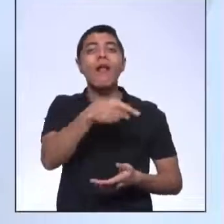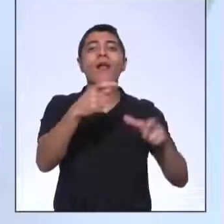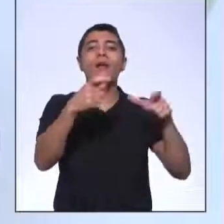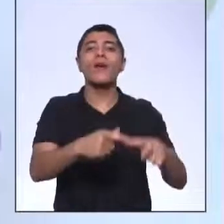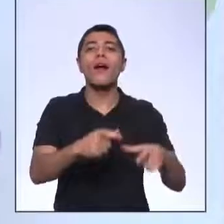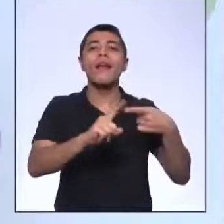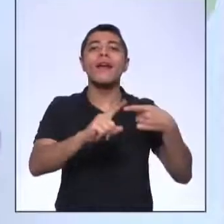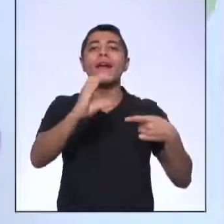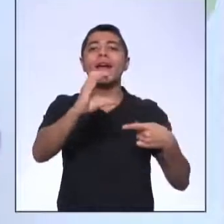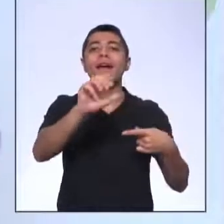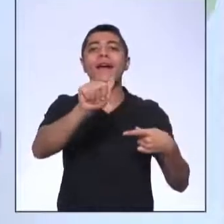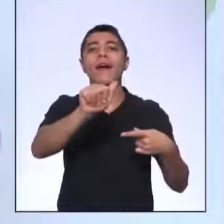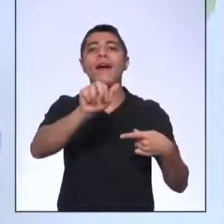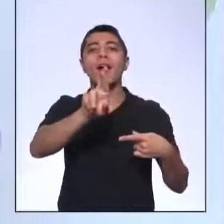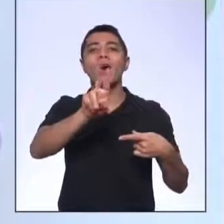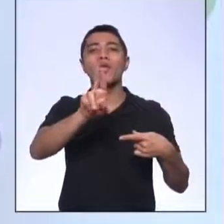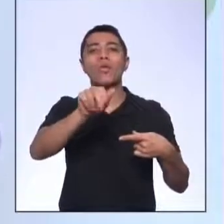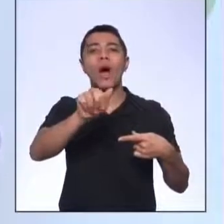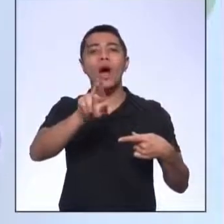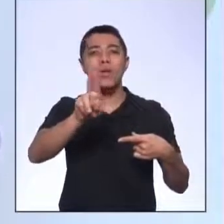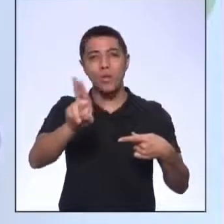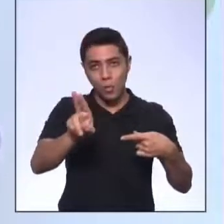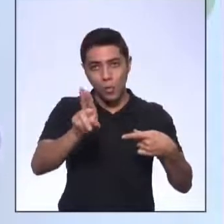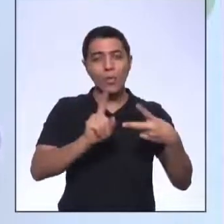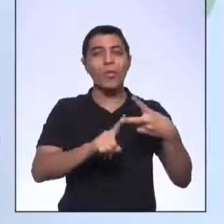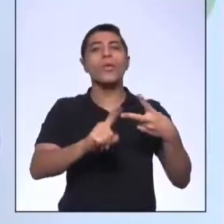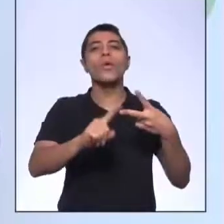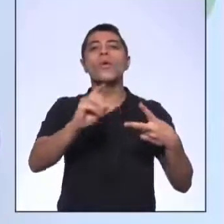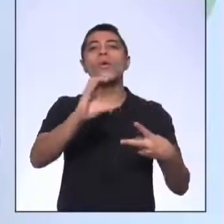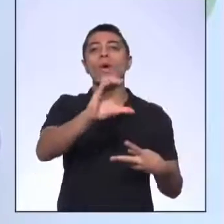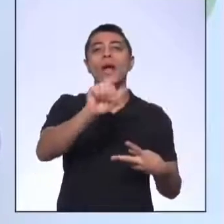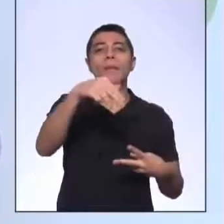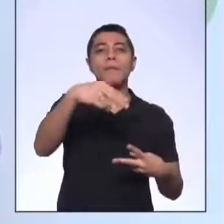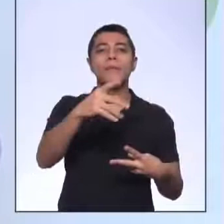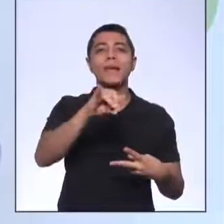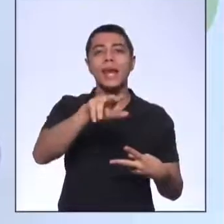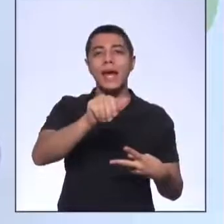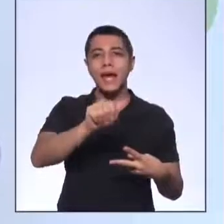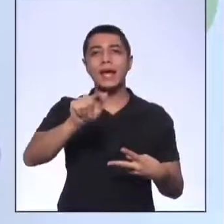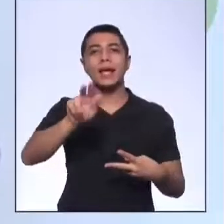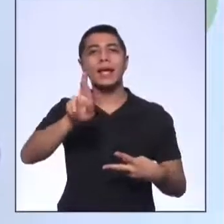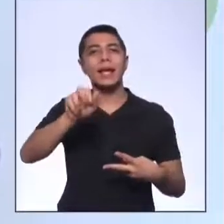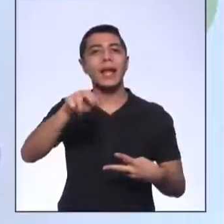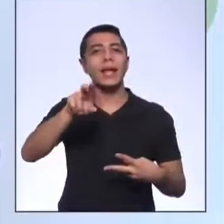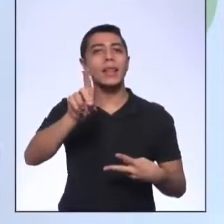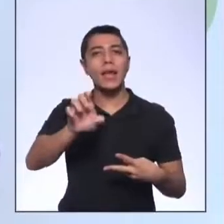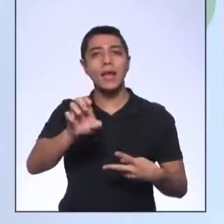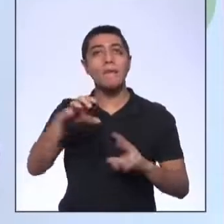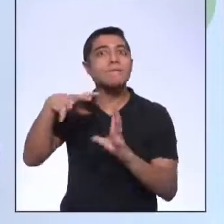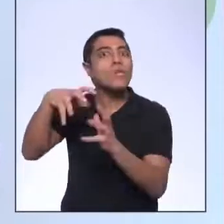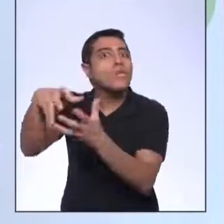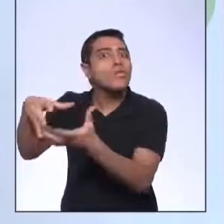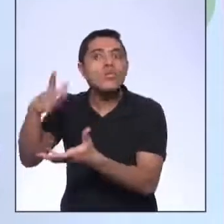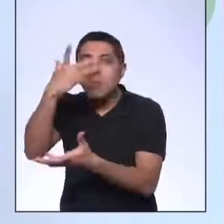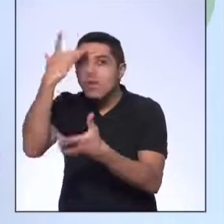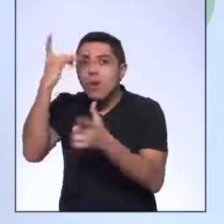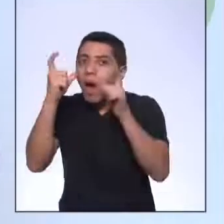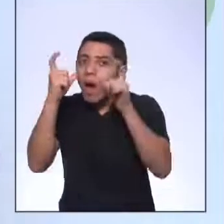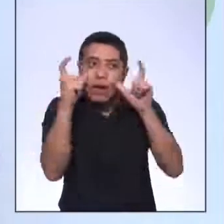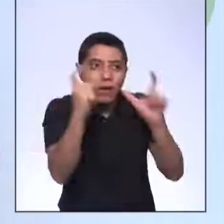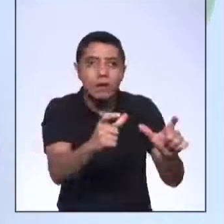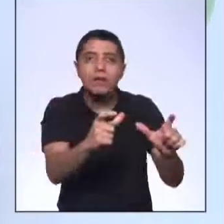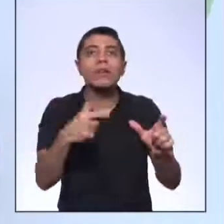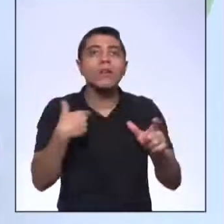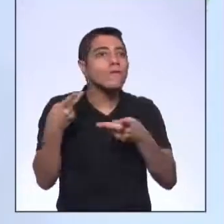e em Campina Grande porque será tá vamos lá então Anota aí o caderno de vocês também